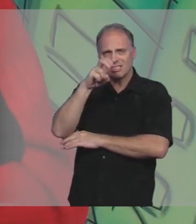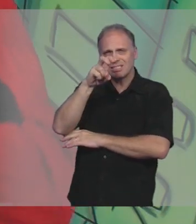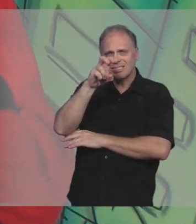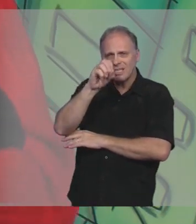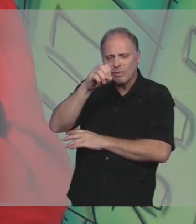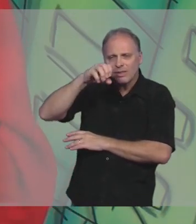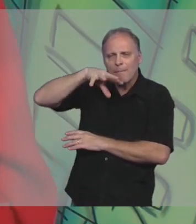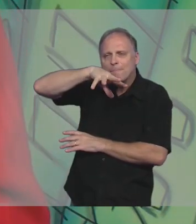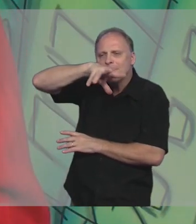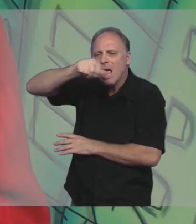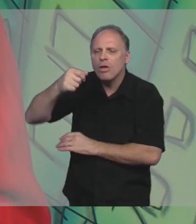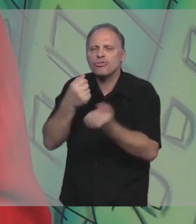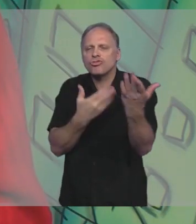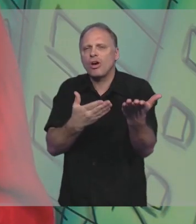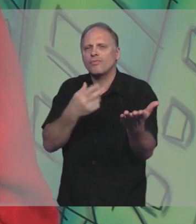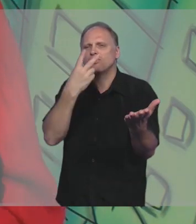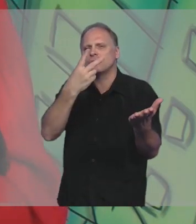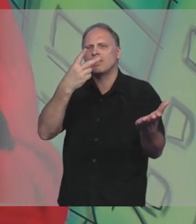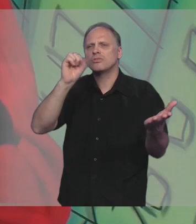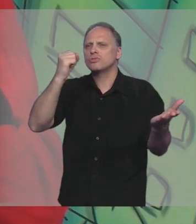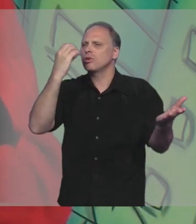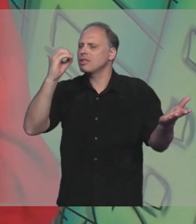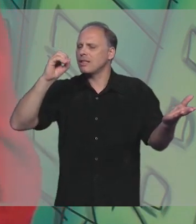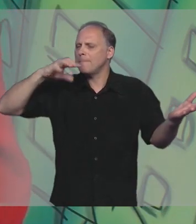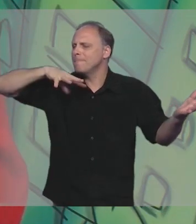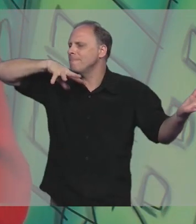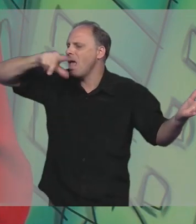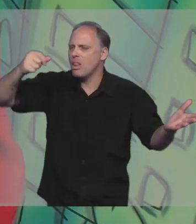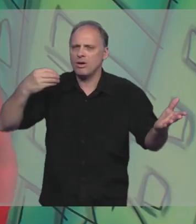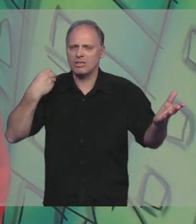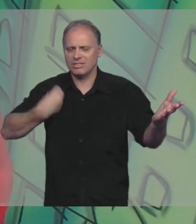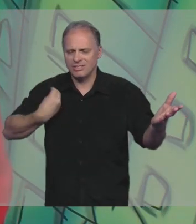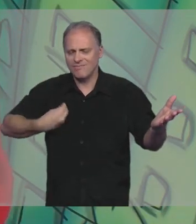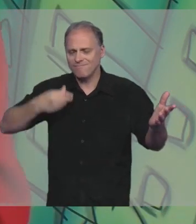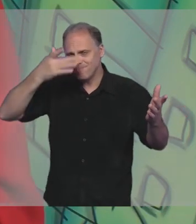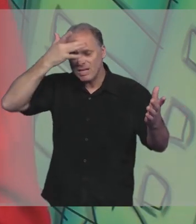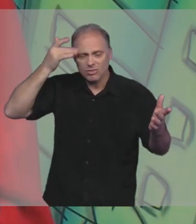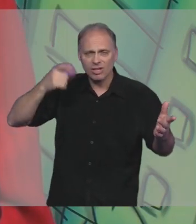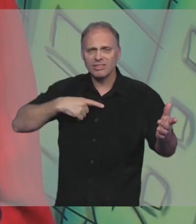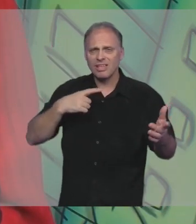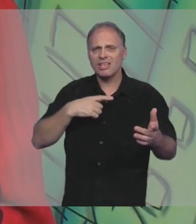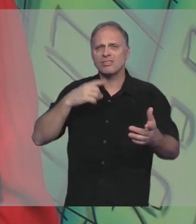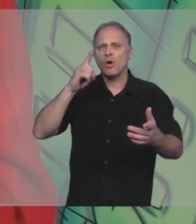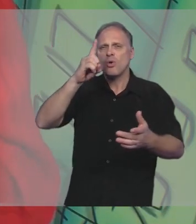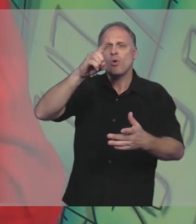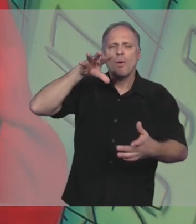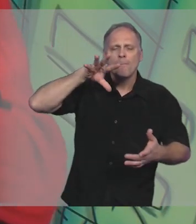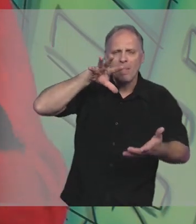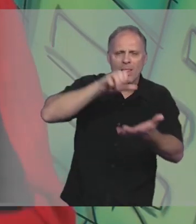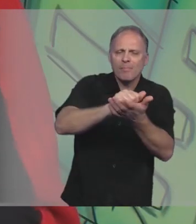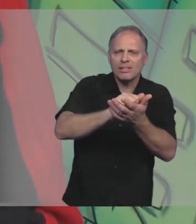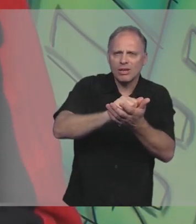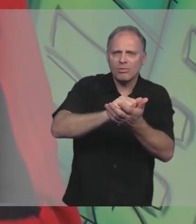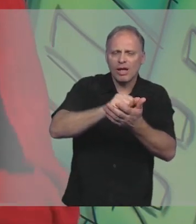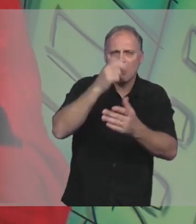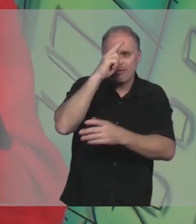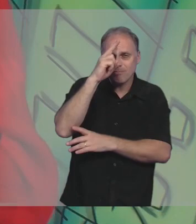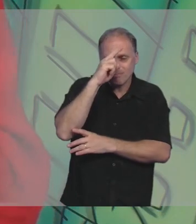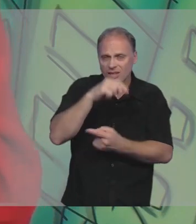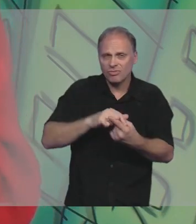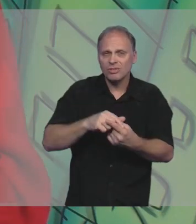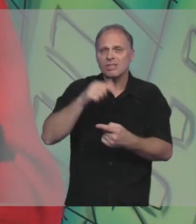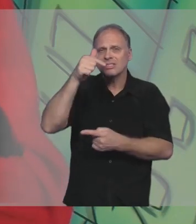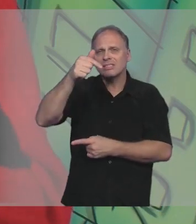jovens, 280 milhões de habitantes, tem apenas 1 milhão e 800 mil matrículas no ensino médio, apenas 7 milhões